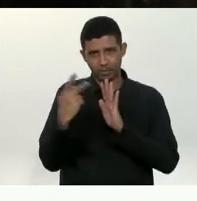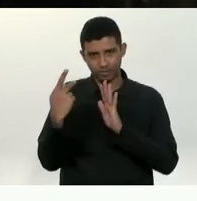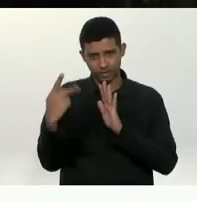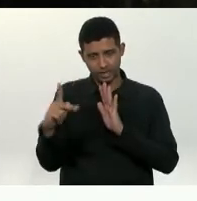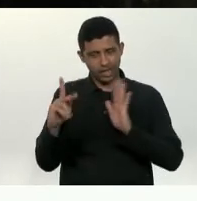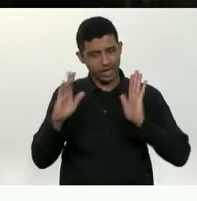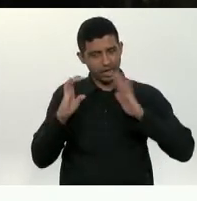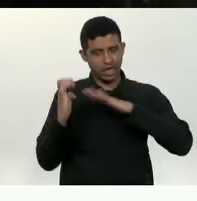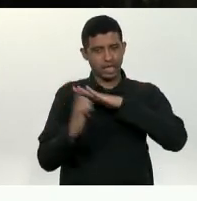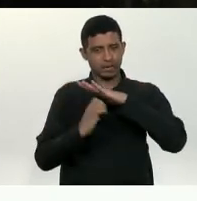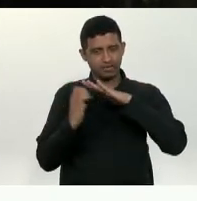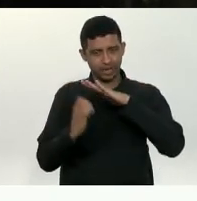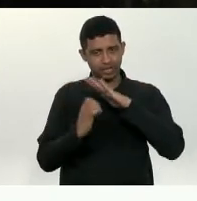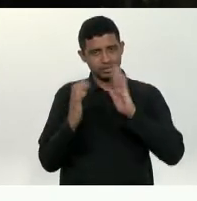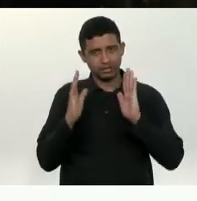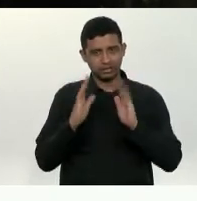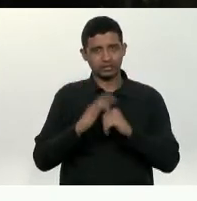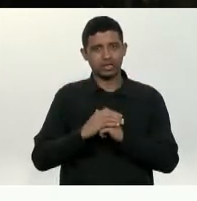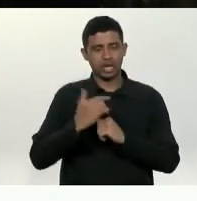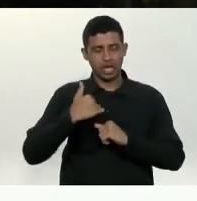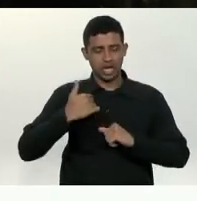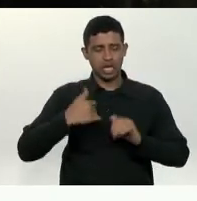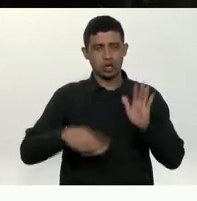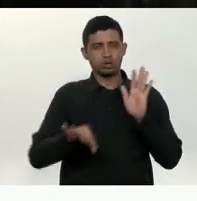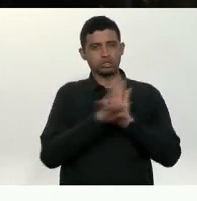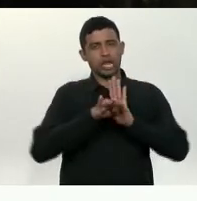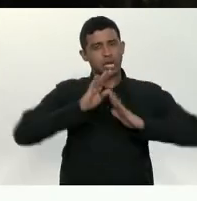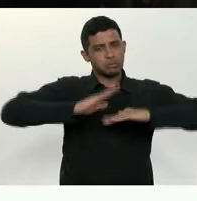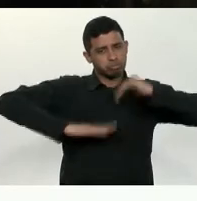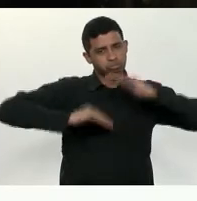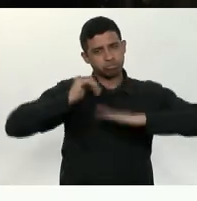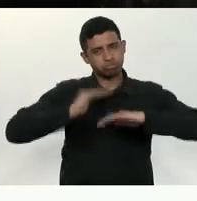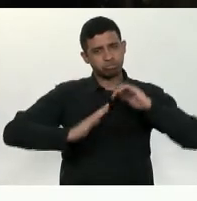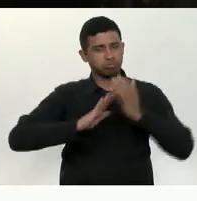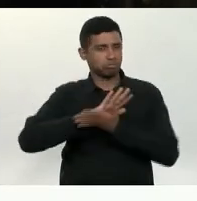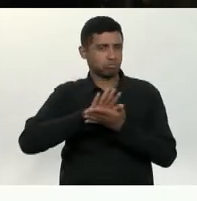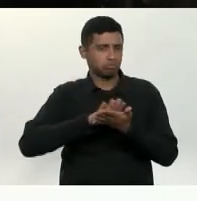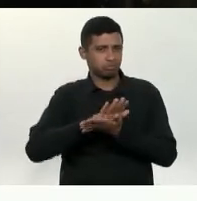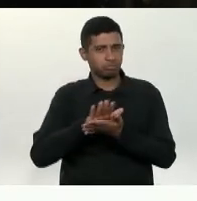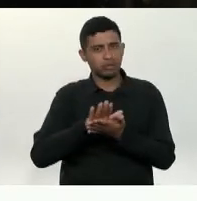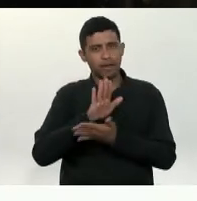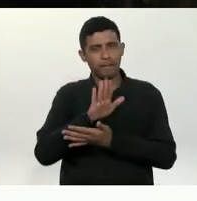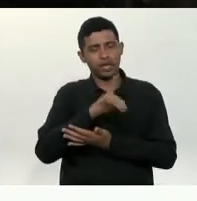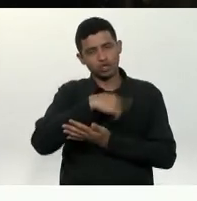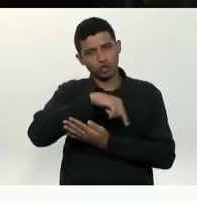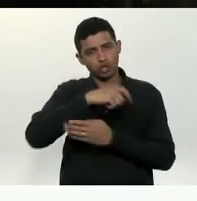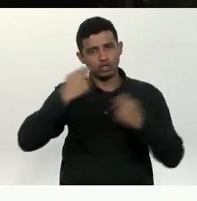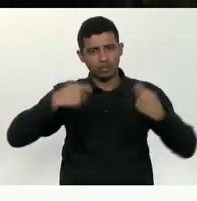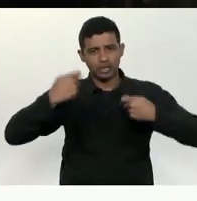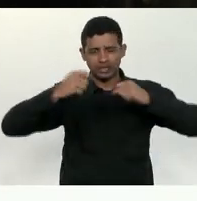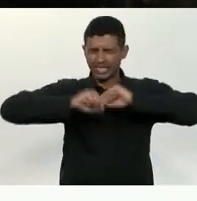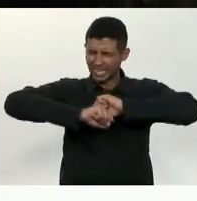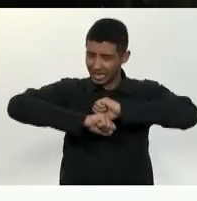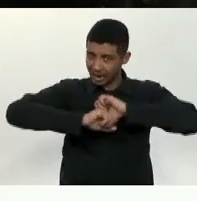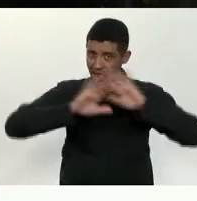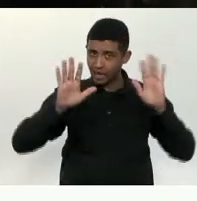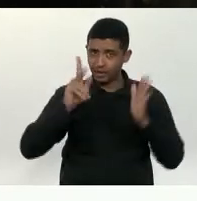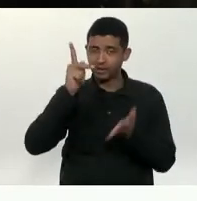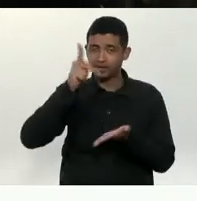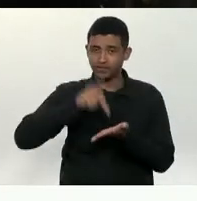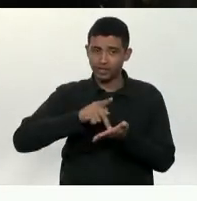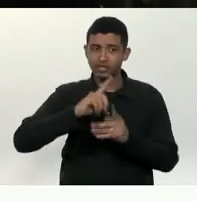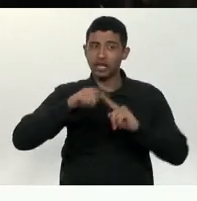da SEG Rio, porque eu não sou um técnico da área. Eu acho que só que nós precisamos é de transparência para depois ter que prestar